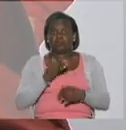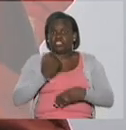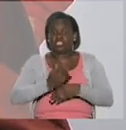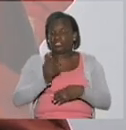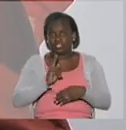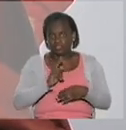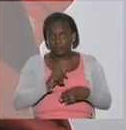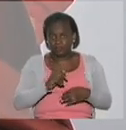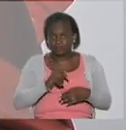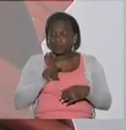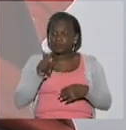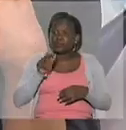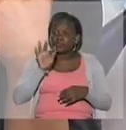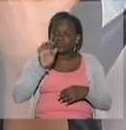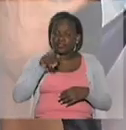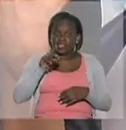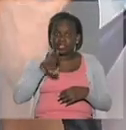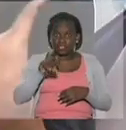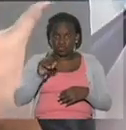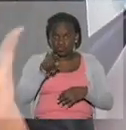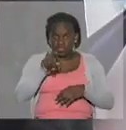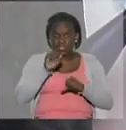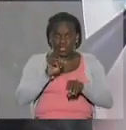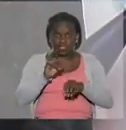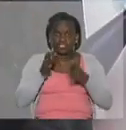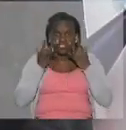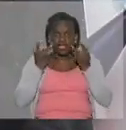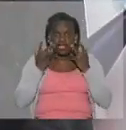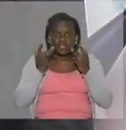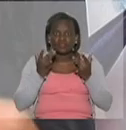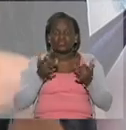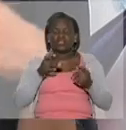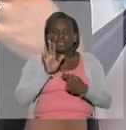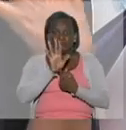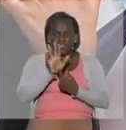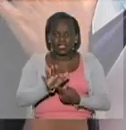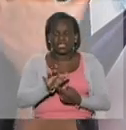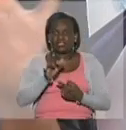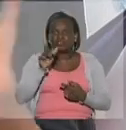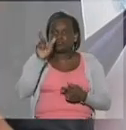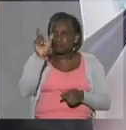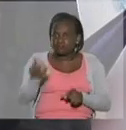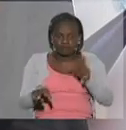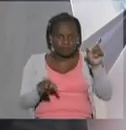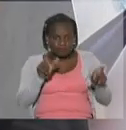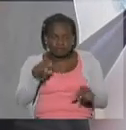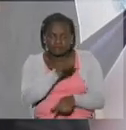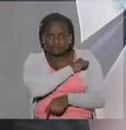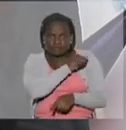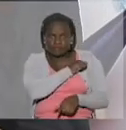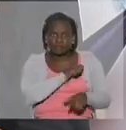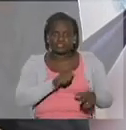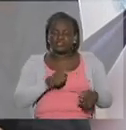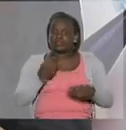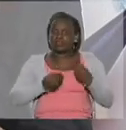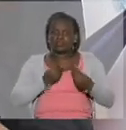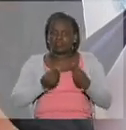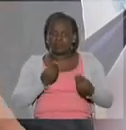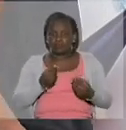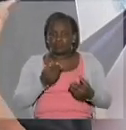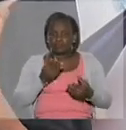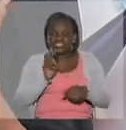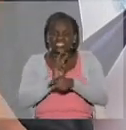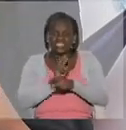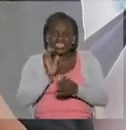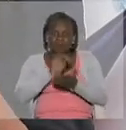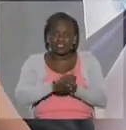fechado, né? E, Fernando, você quando está dando aula de teatro, apresentando personagens aos seus alunos, como é que é